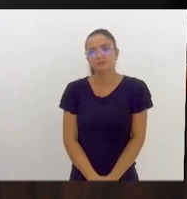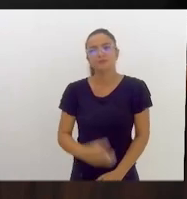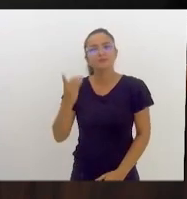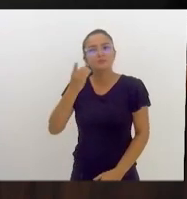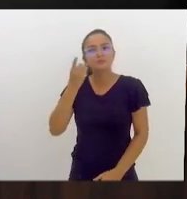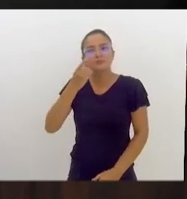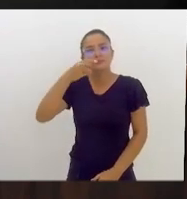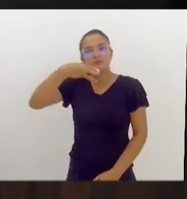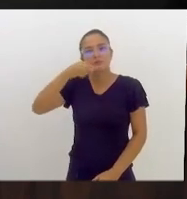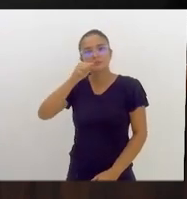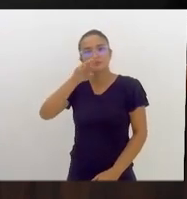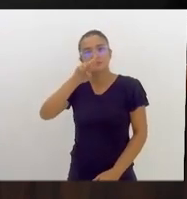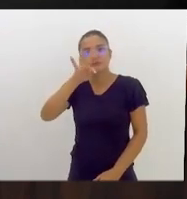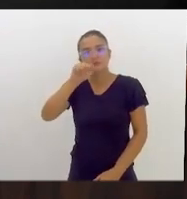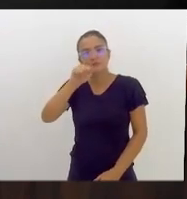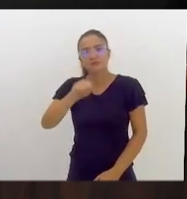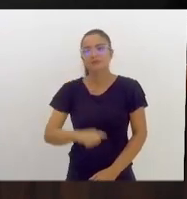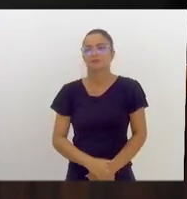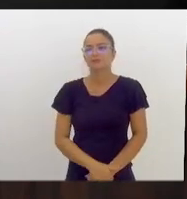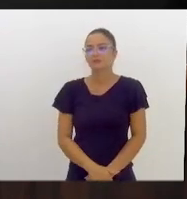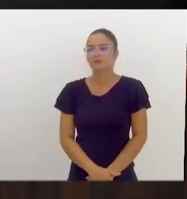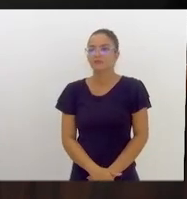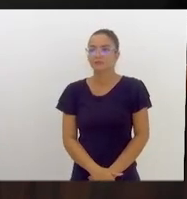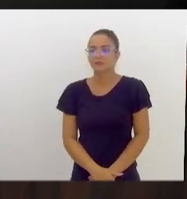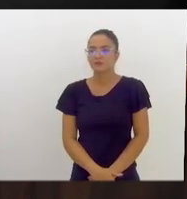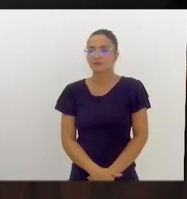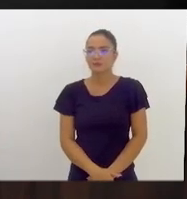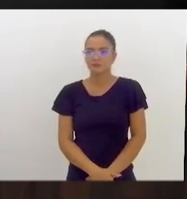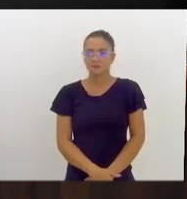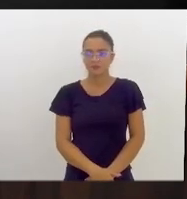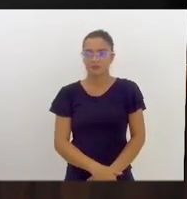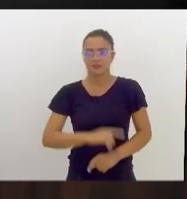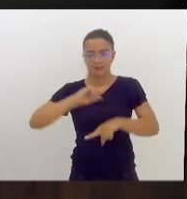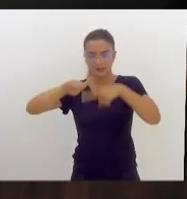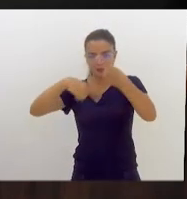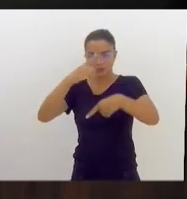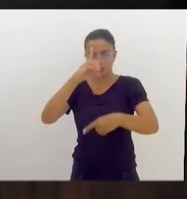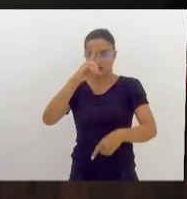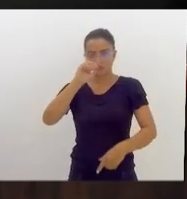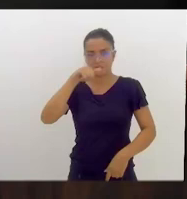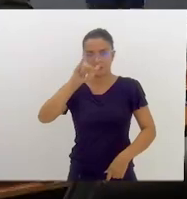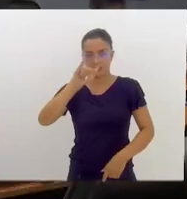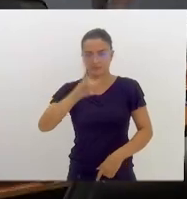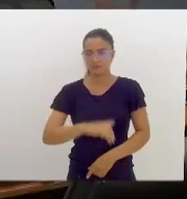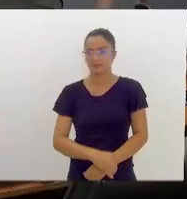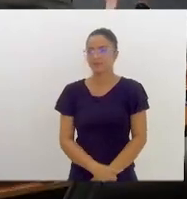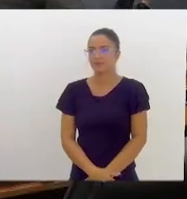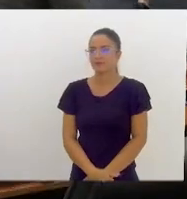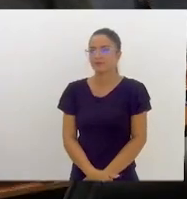Deputada Marta Rocha. Logo em seguida, a deputada Dani Monteiro.